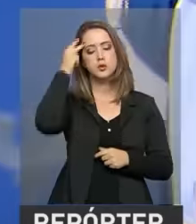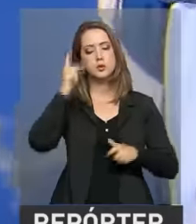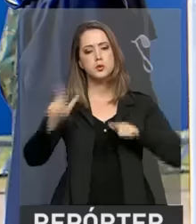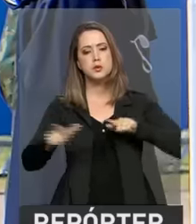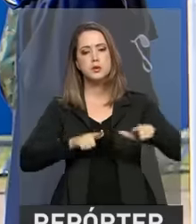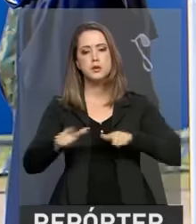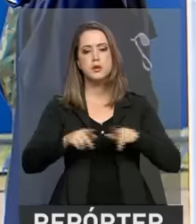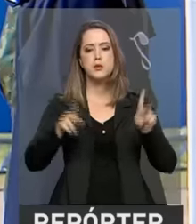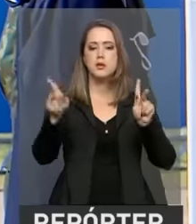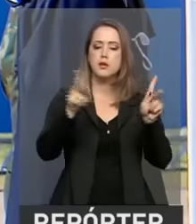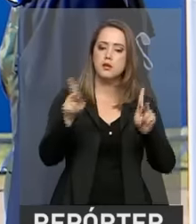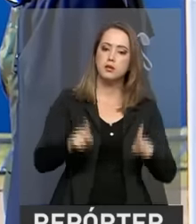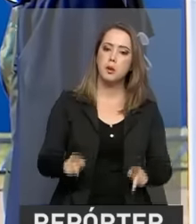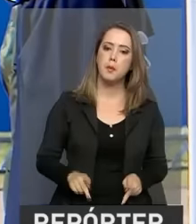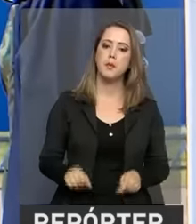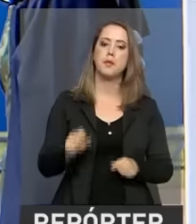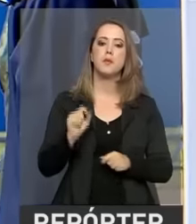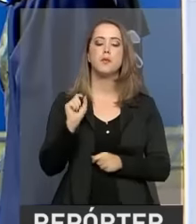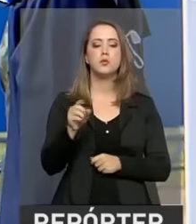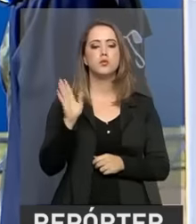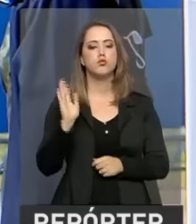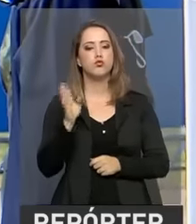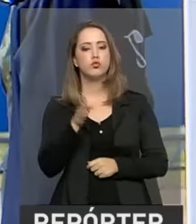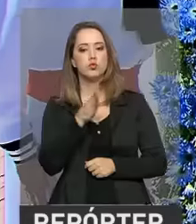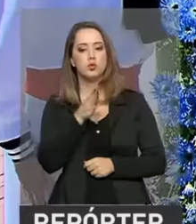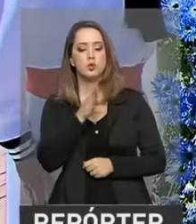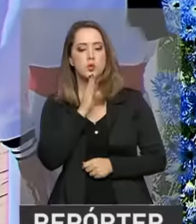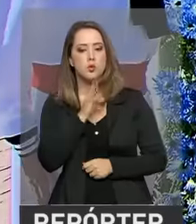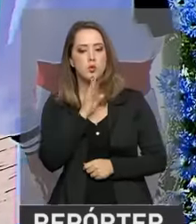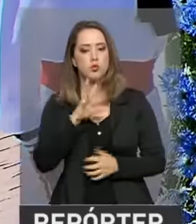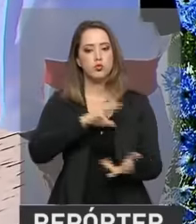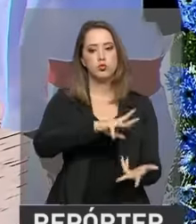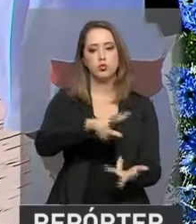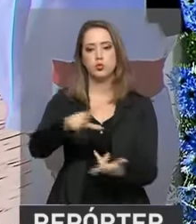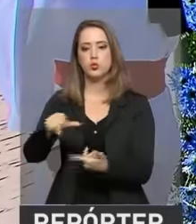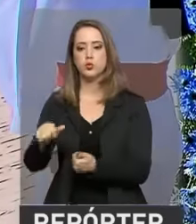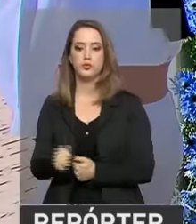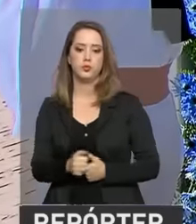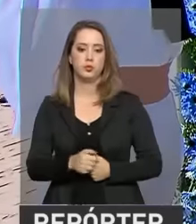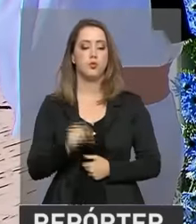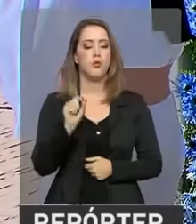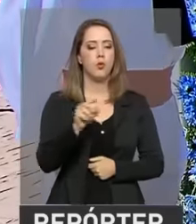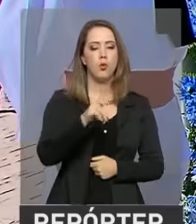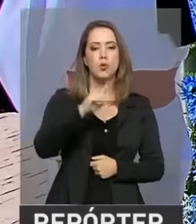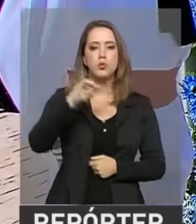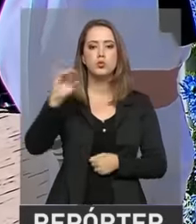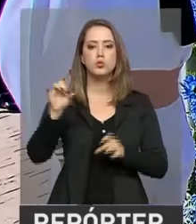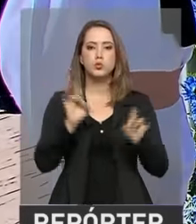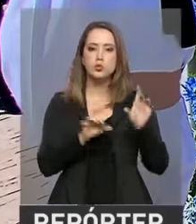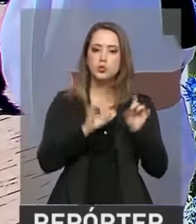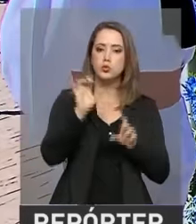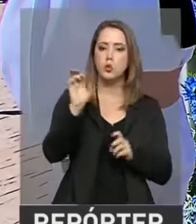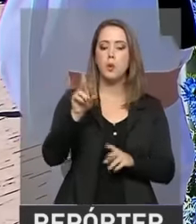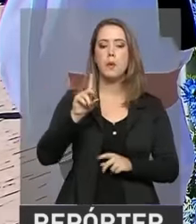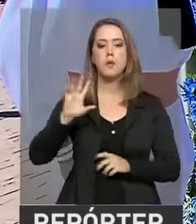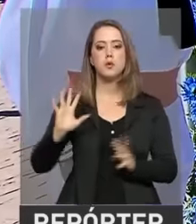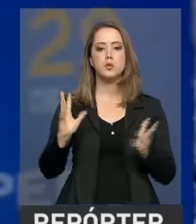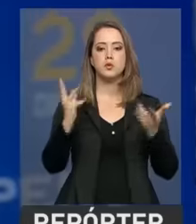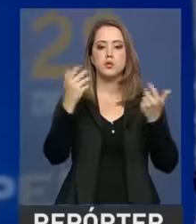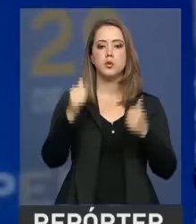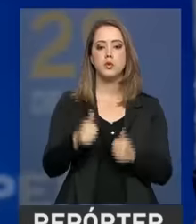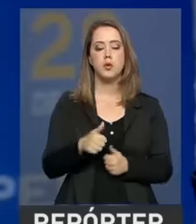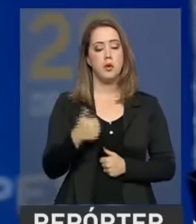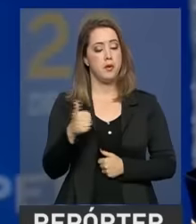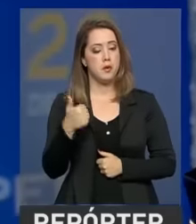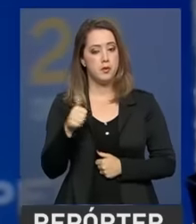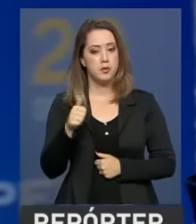peacekeepers como são conhecidos internacionalmente a data celebra o aniversário da primeira missão autorizada pelo Conselho de